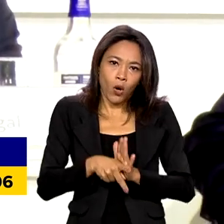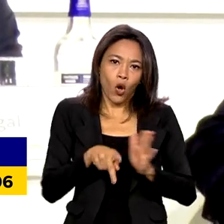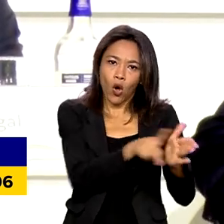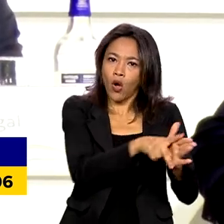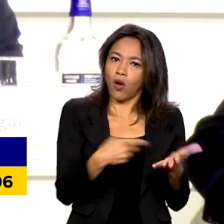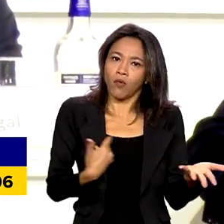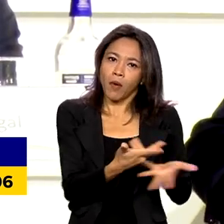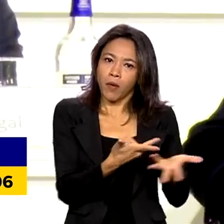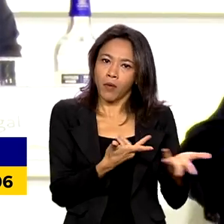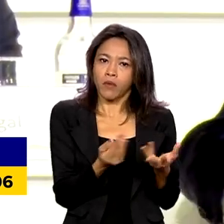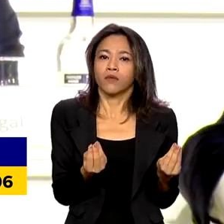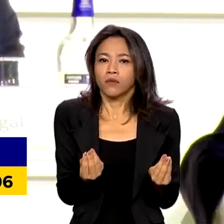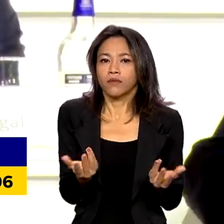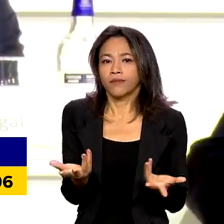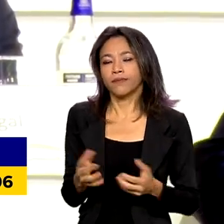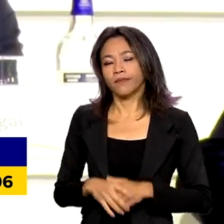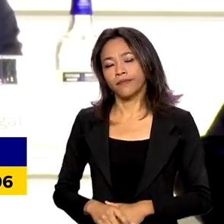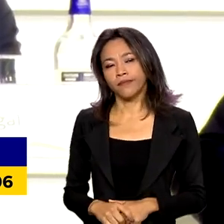nossas moedas.